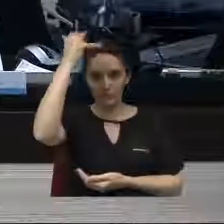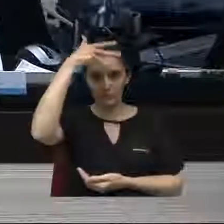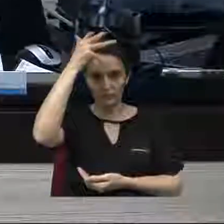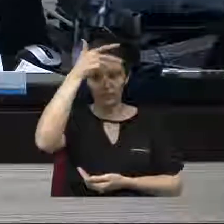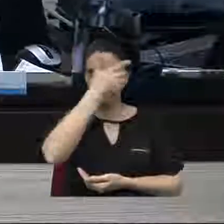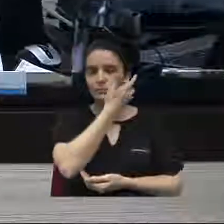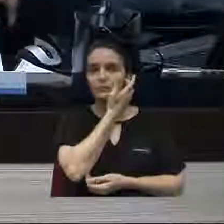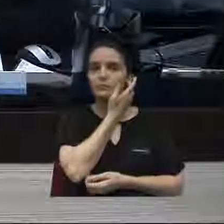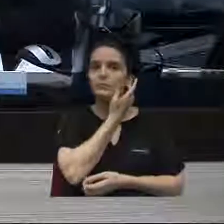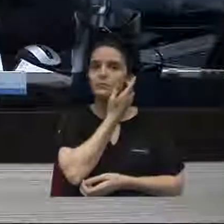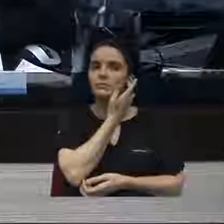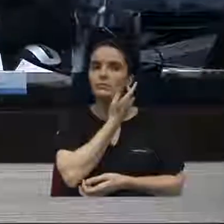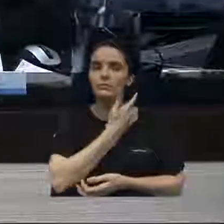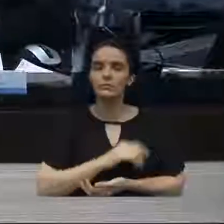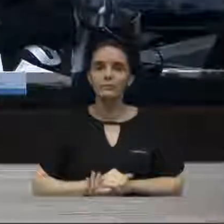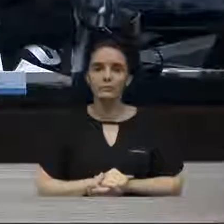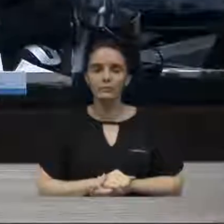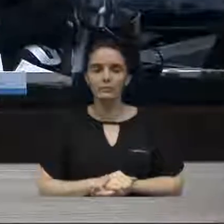Tanque.